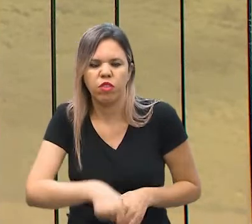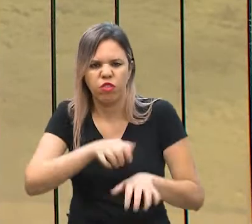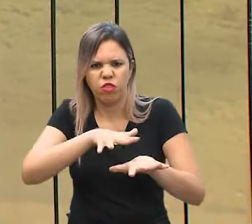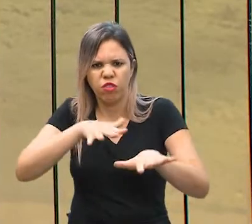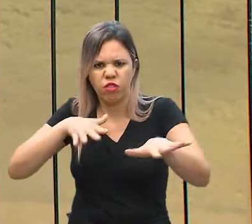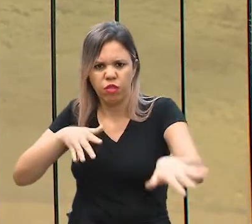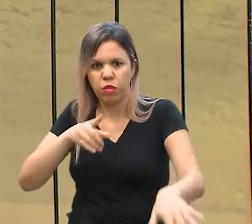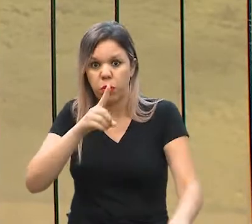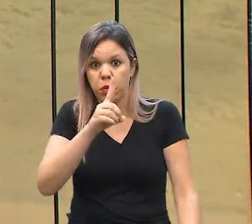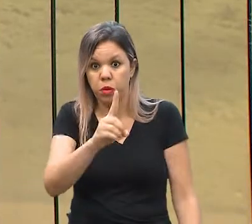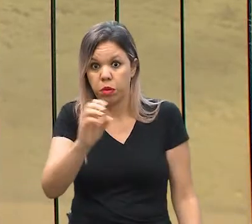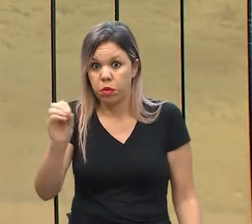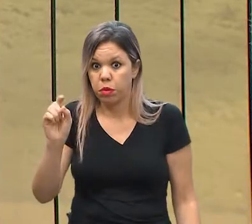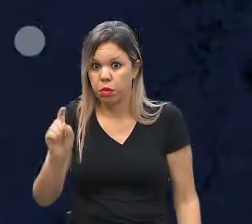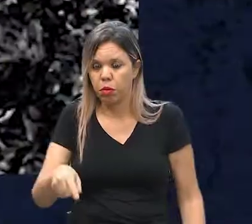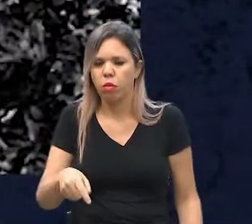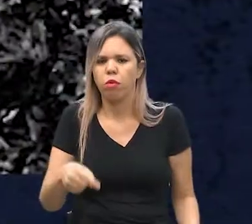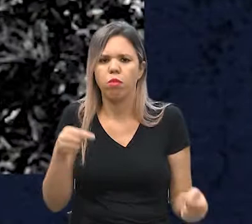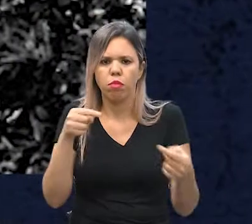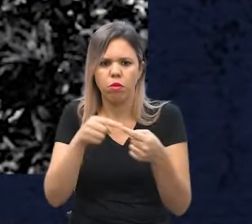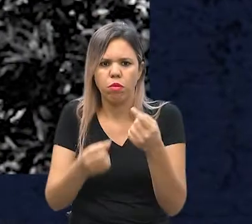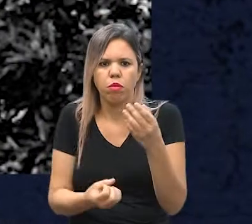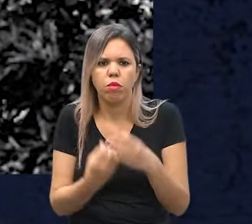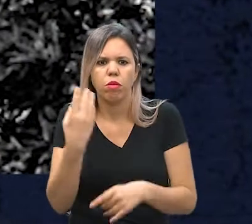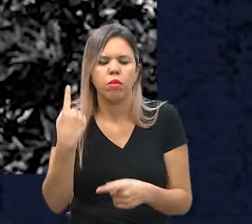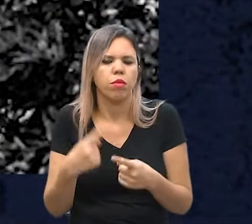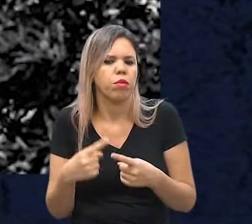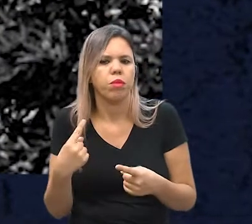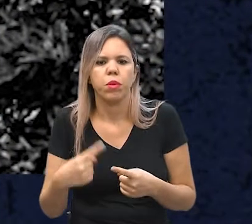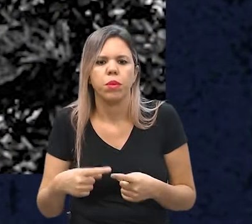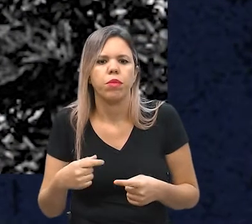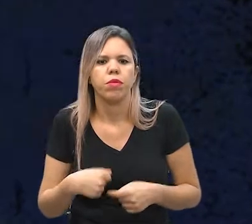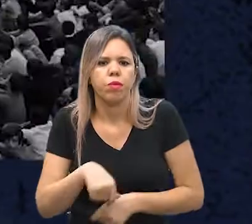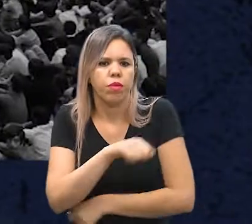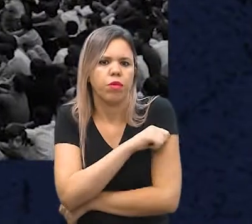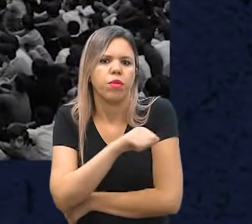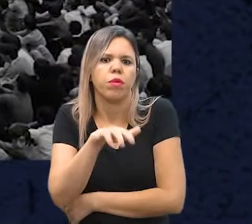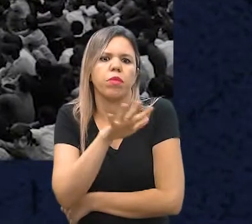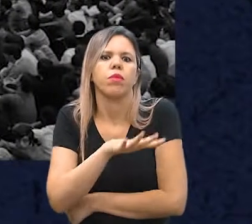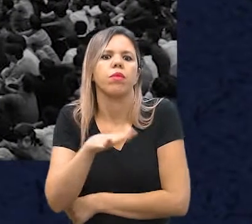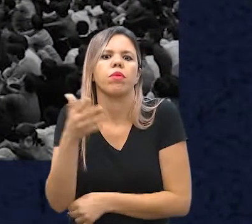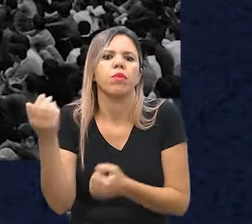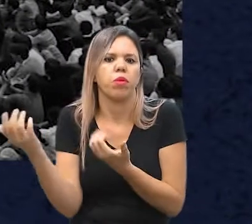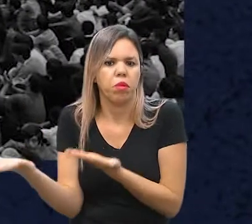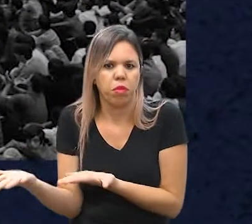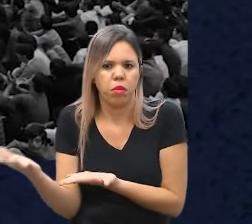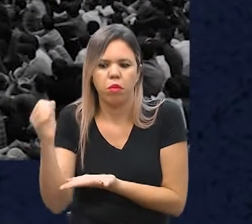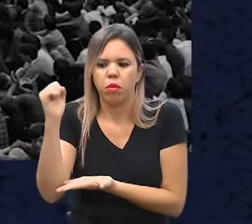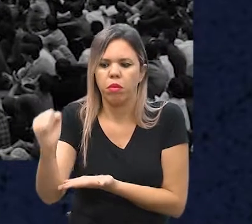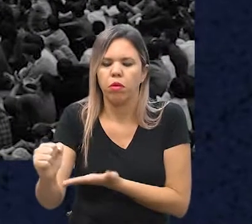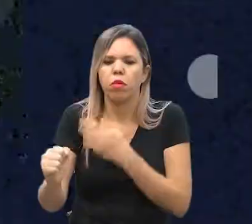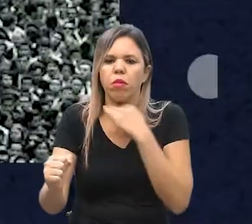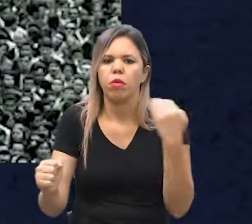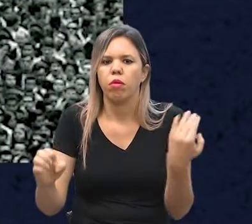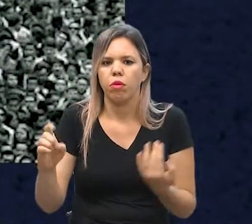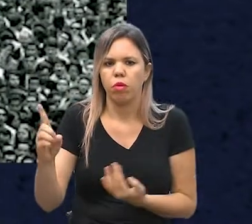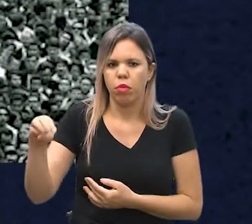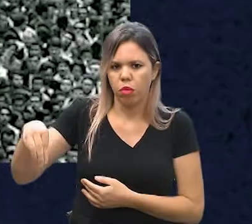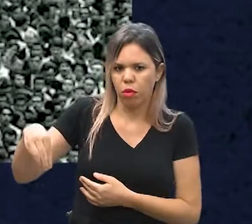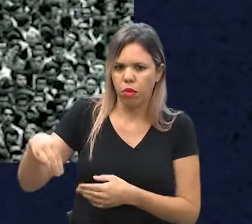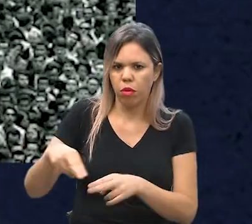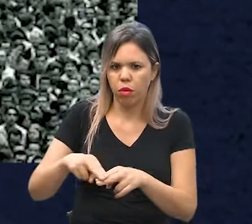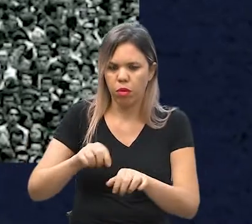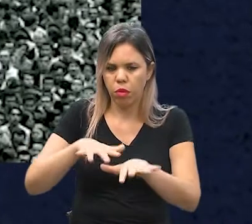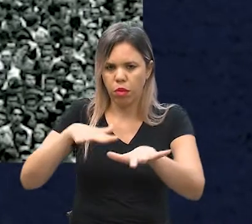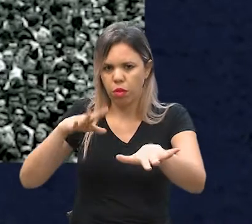dos 100 mil, que ela culminou porque um estudante, né, Edson, foi assassinado